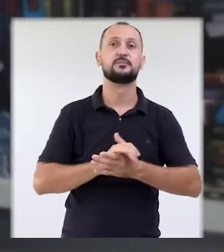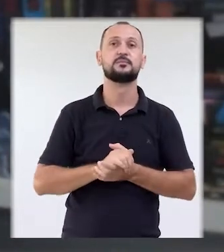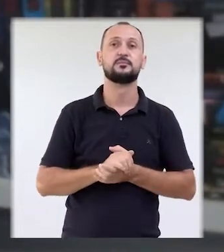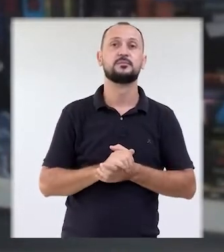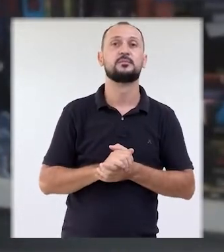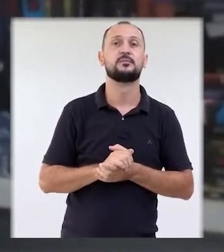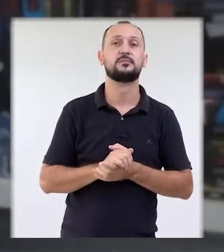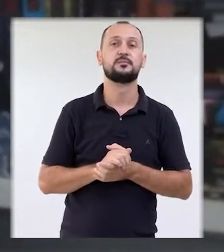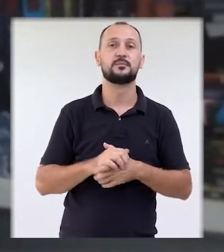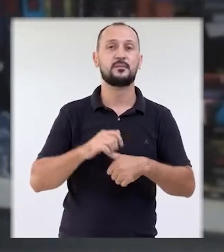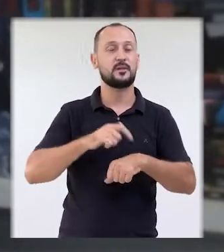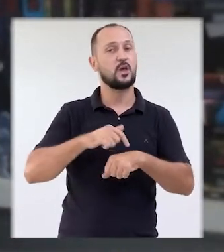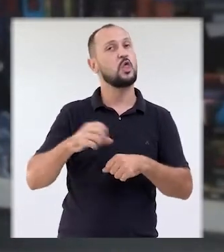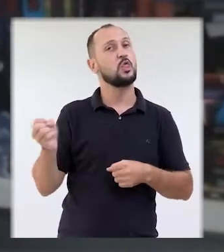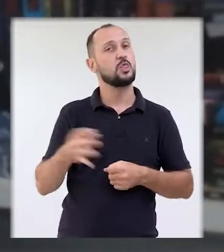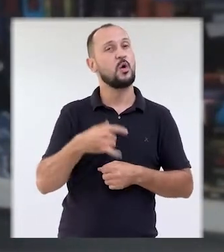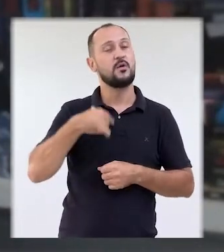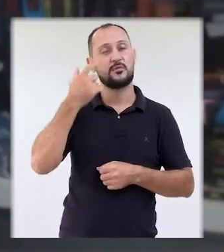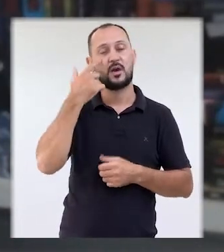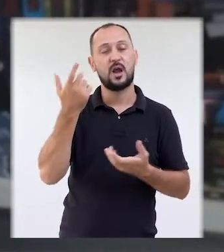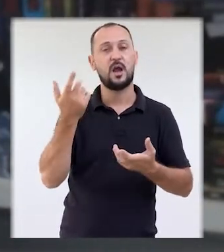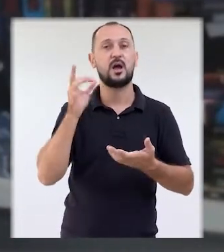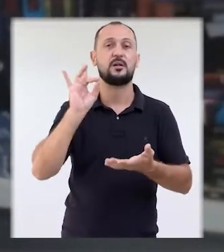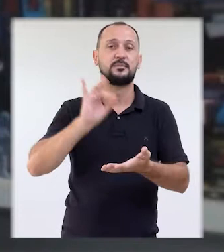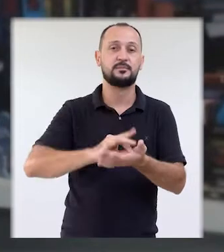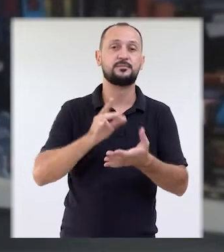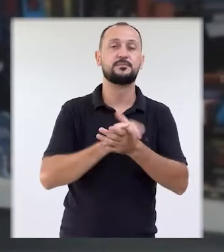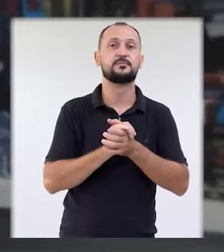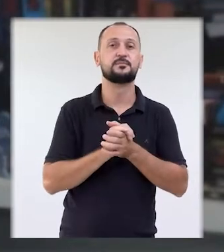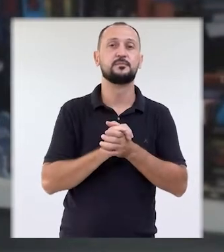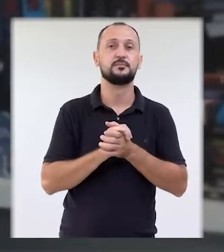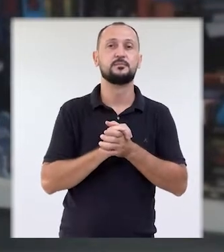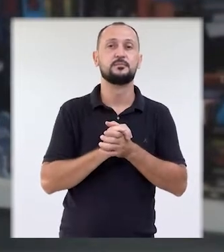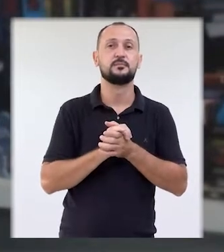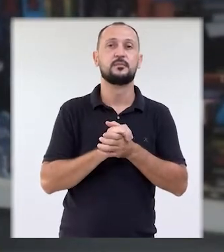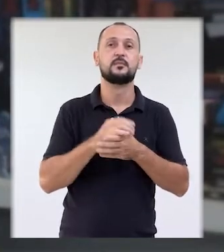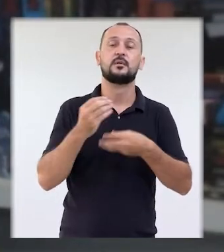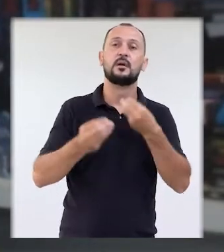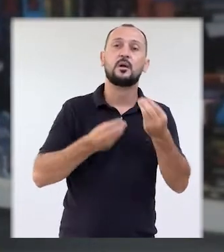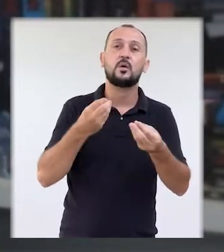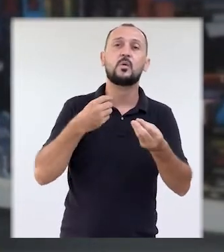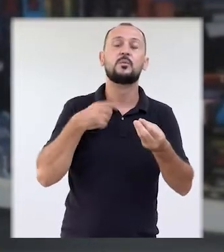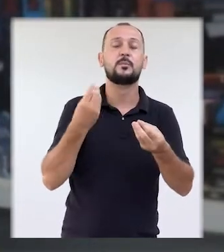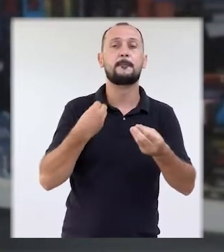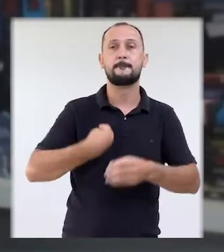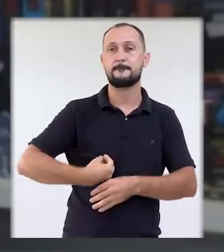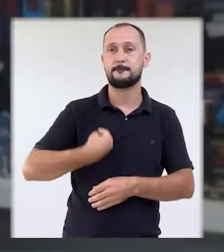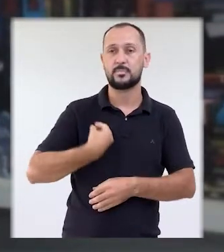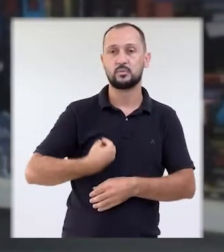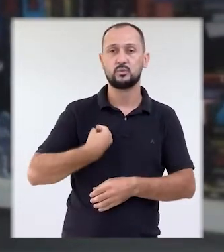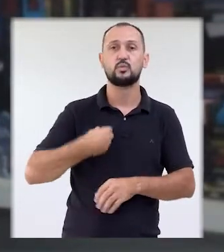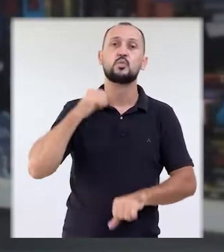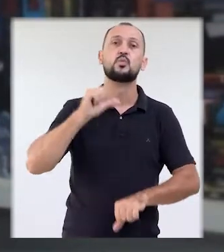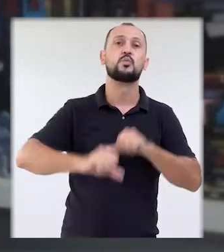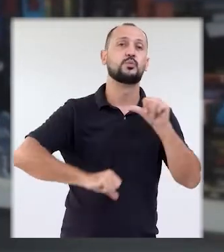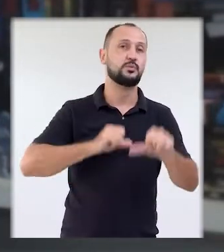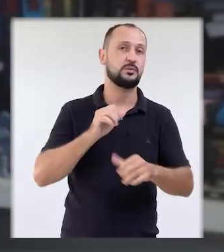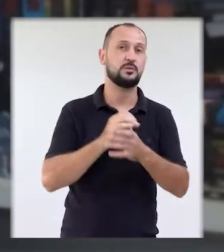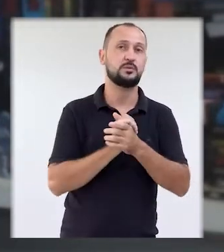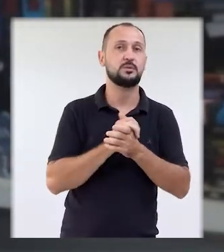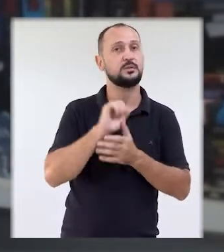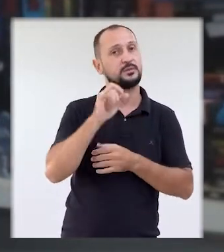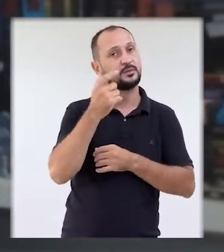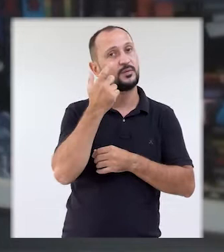bem a essa nova realidade, né. E assim, quanto ao número de participantes, flutua